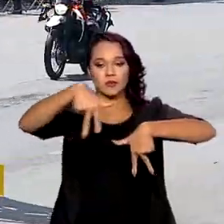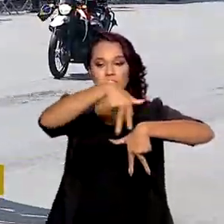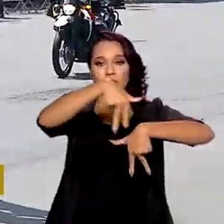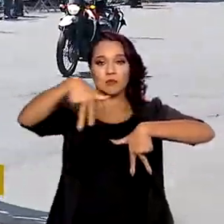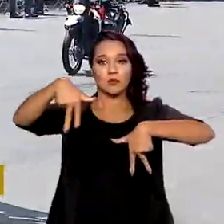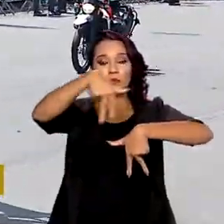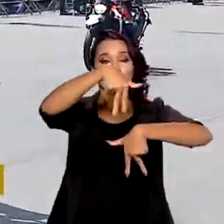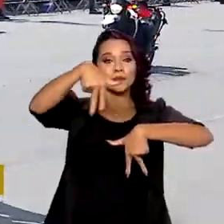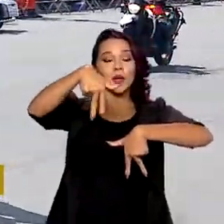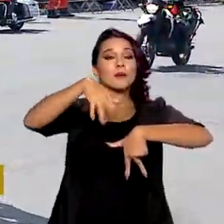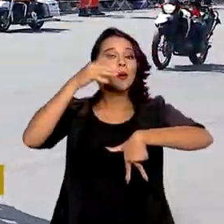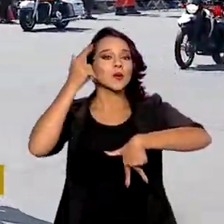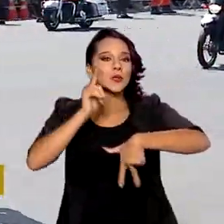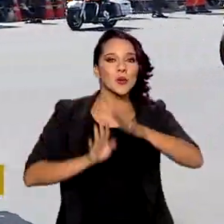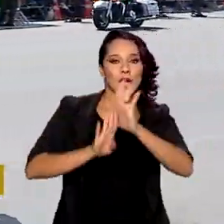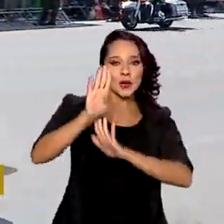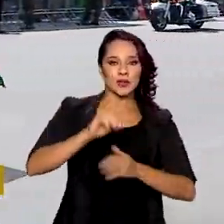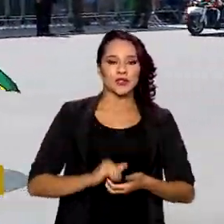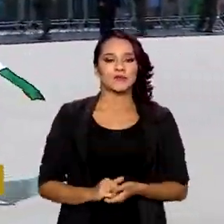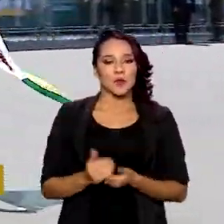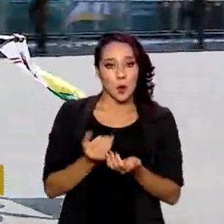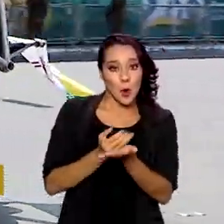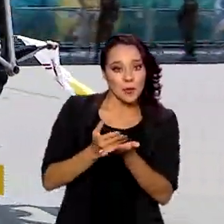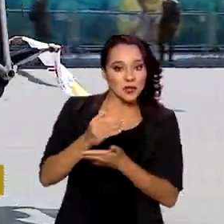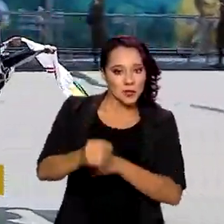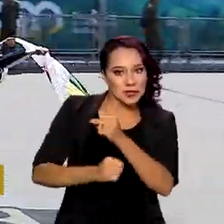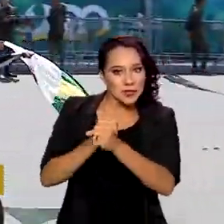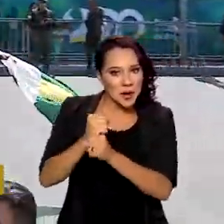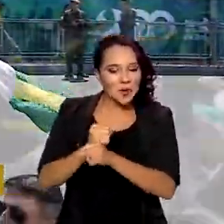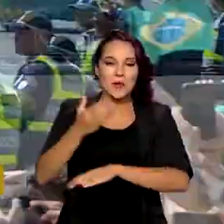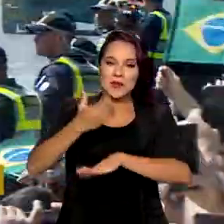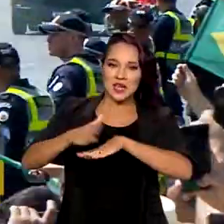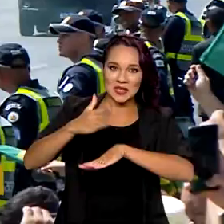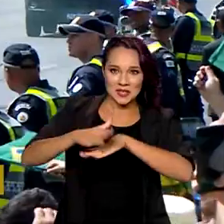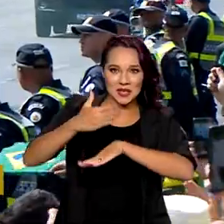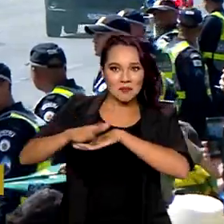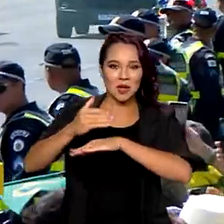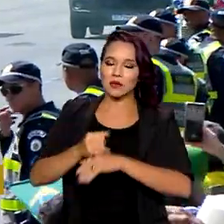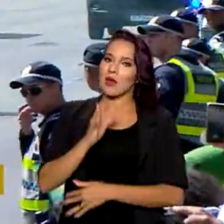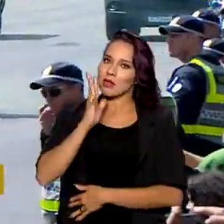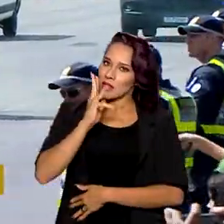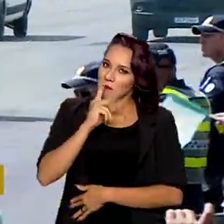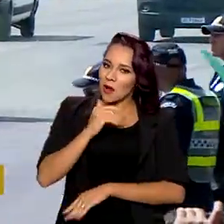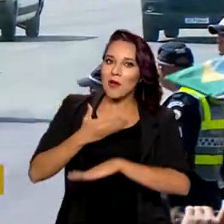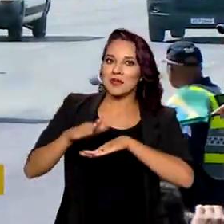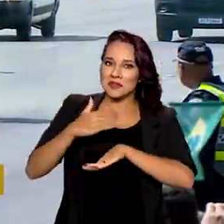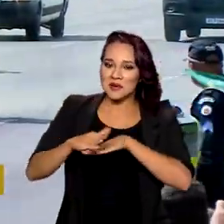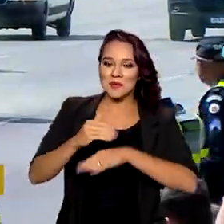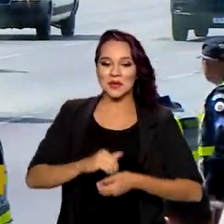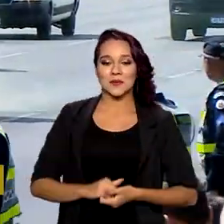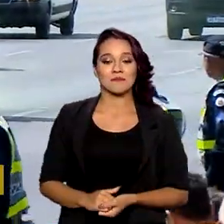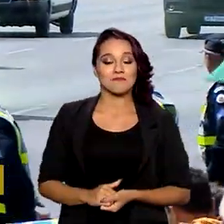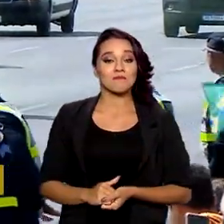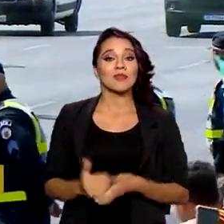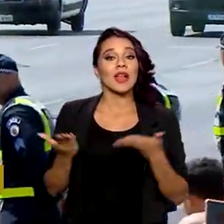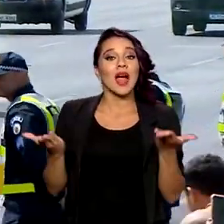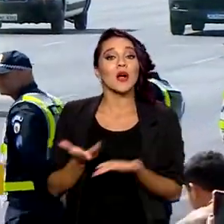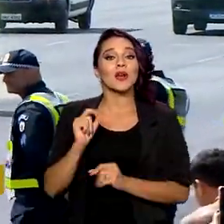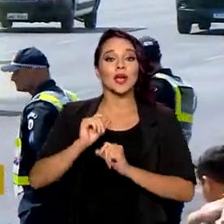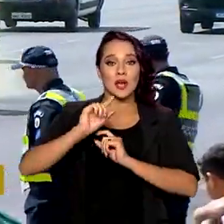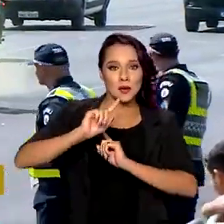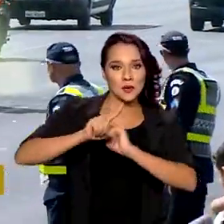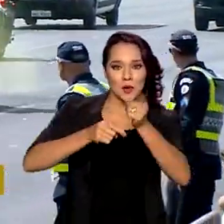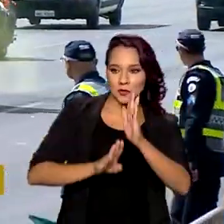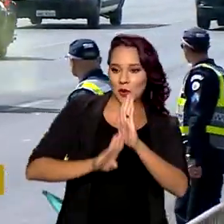recorde. Então iniciou-se esse ano, logicamente é um treinamento que demora um pouco, né? E a busca agora para o